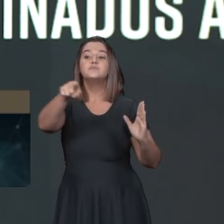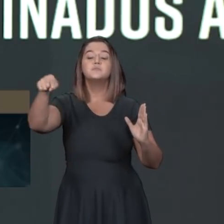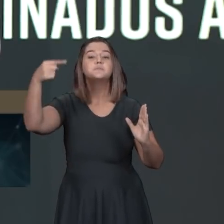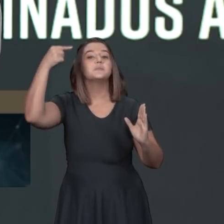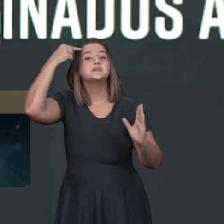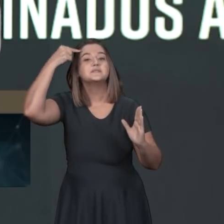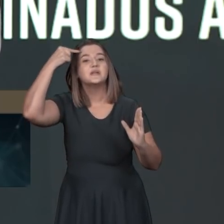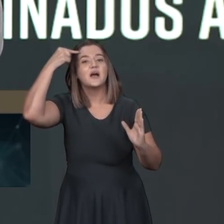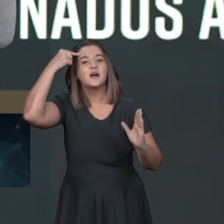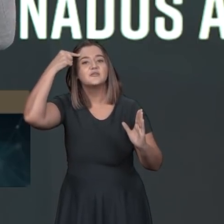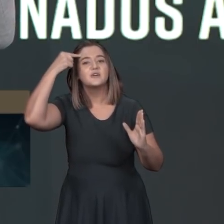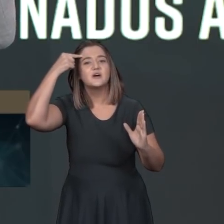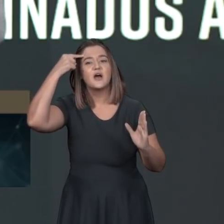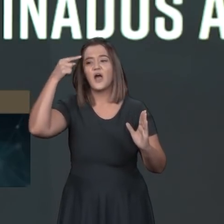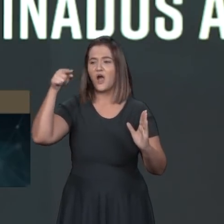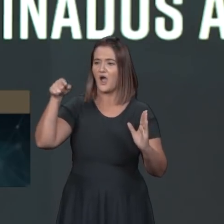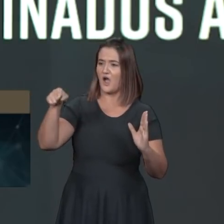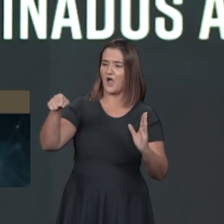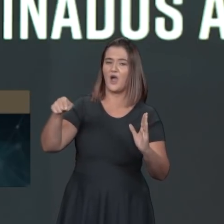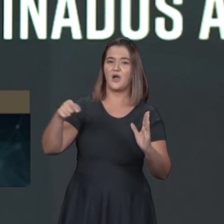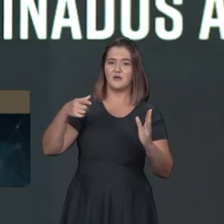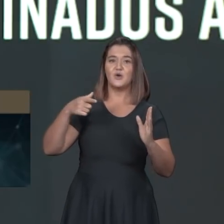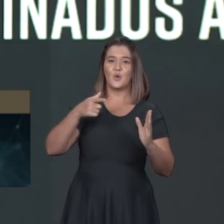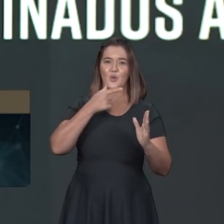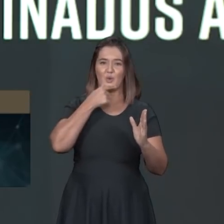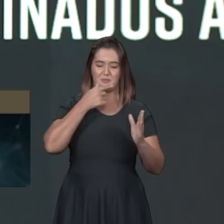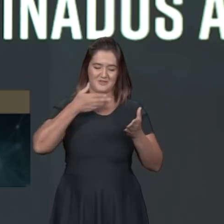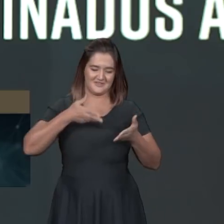que esta criança de ouro seria o